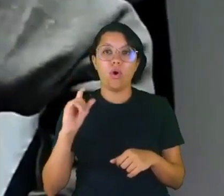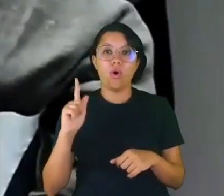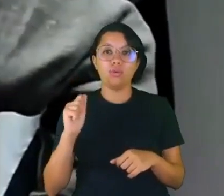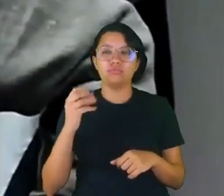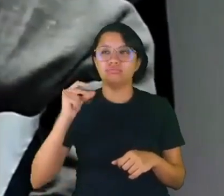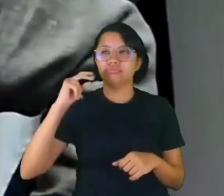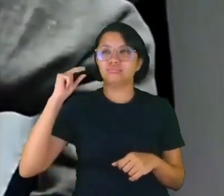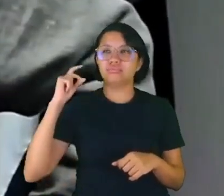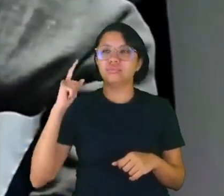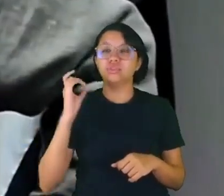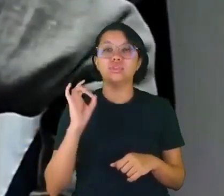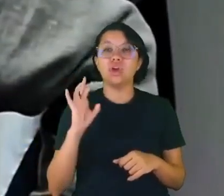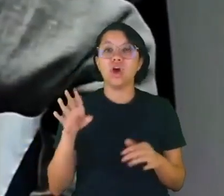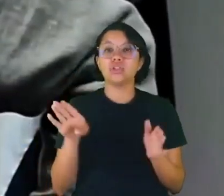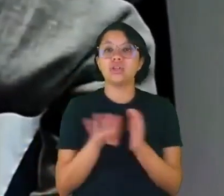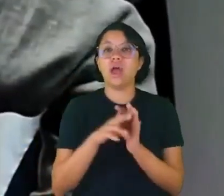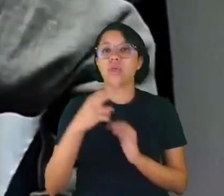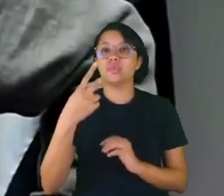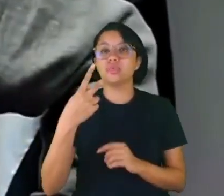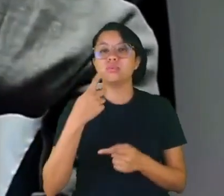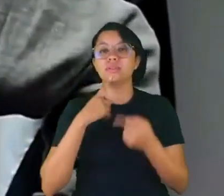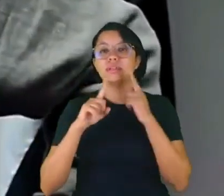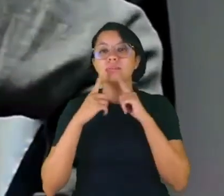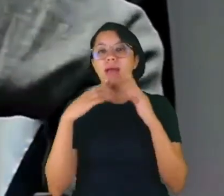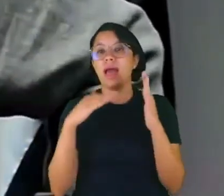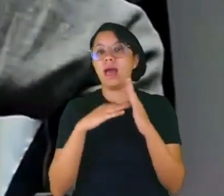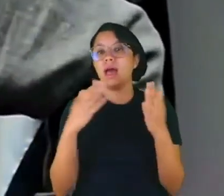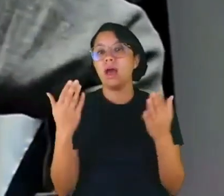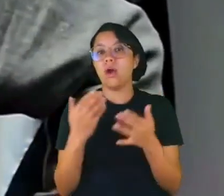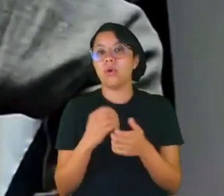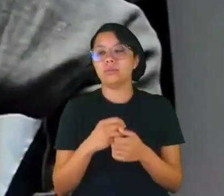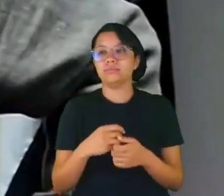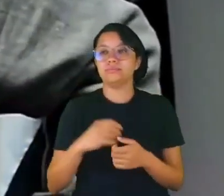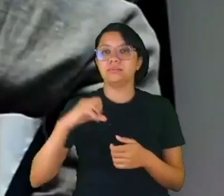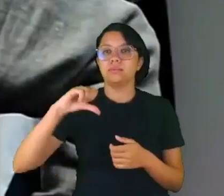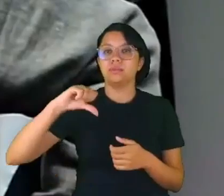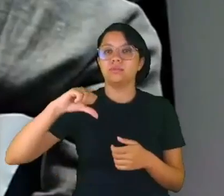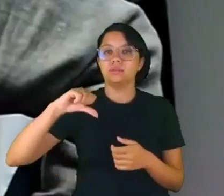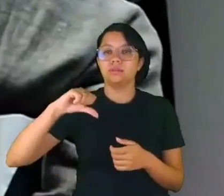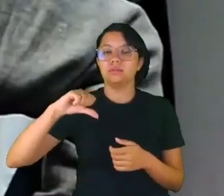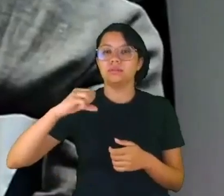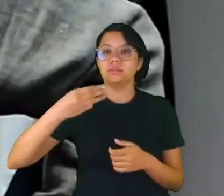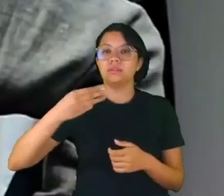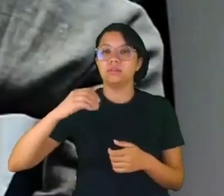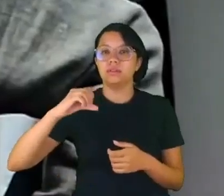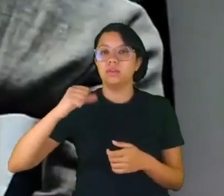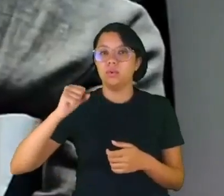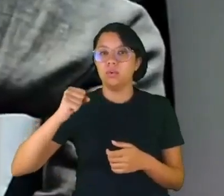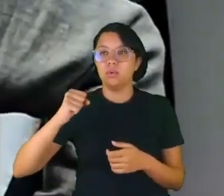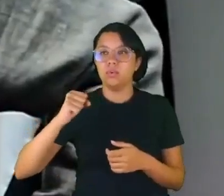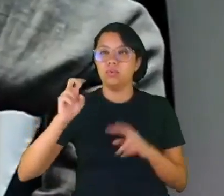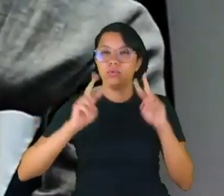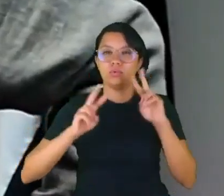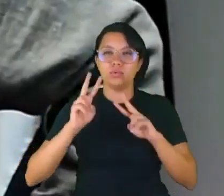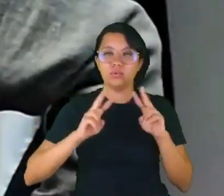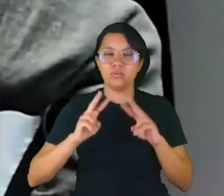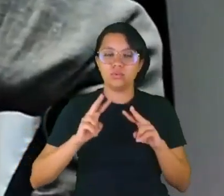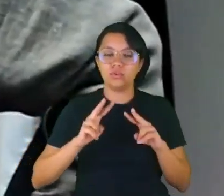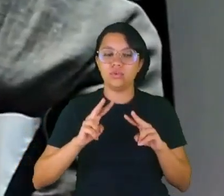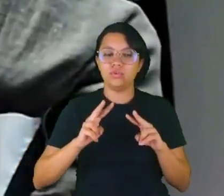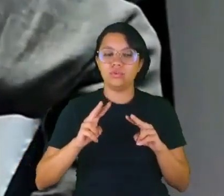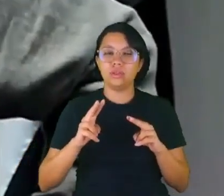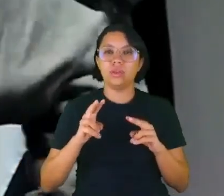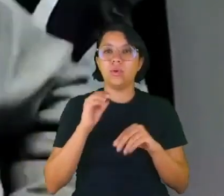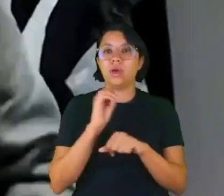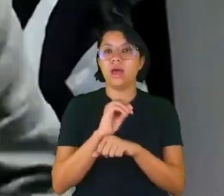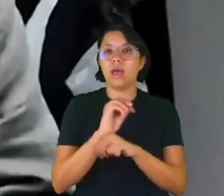2 reclamações até hoje, só elas, só 2 até hoje. E o 928 confere um tratamento